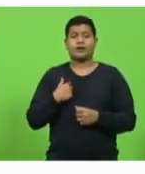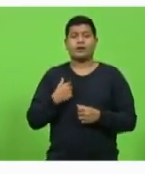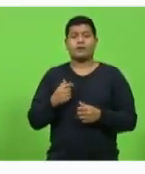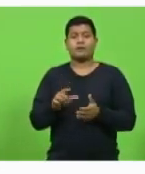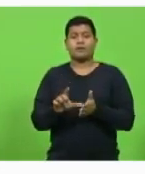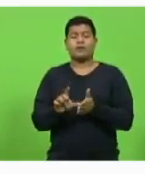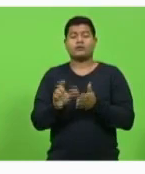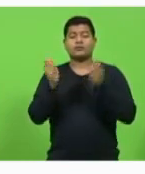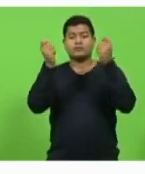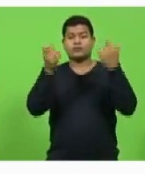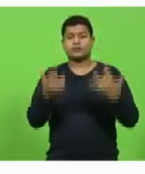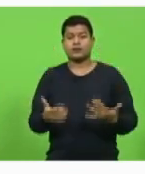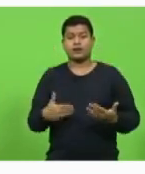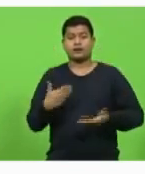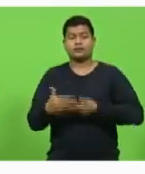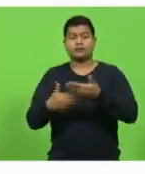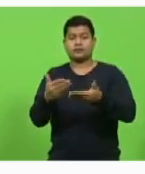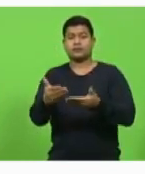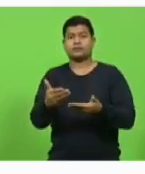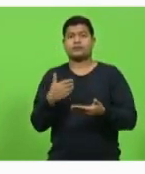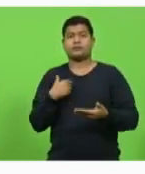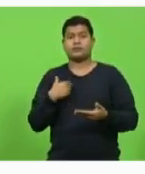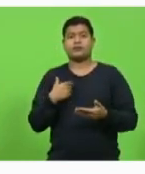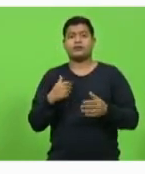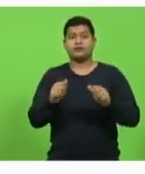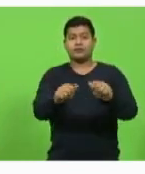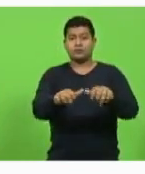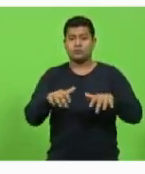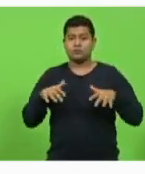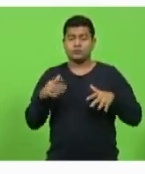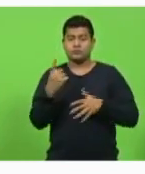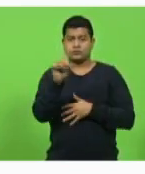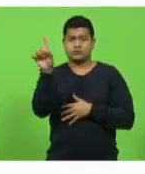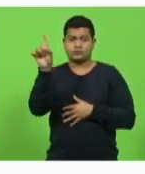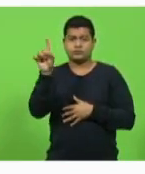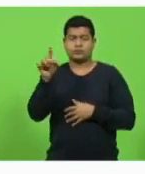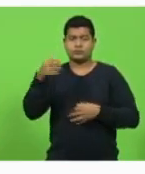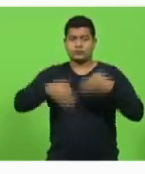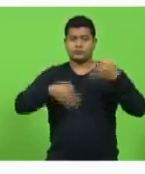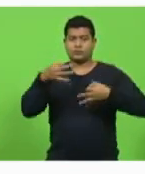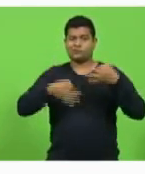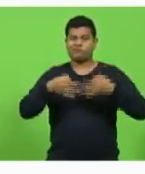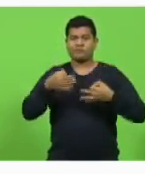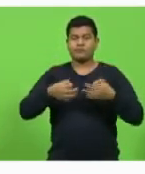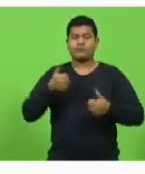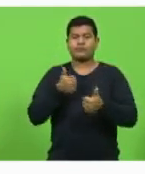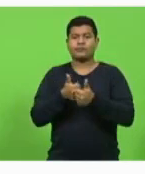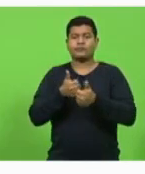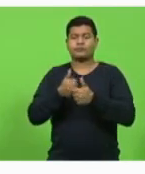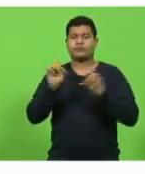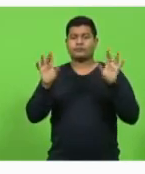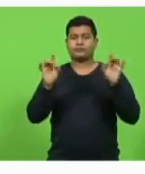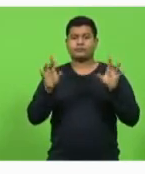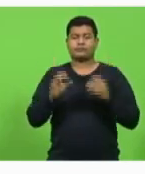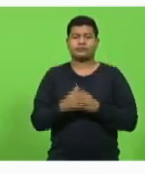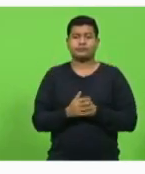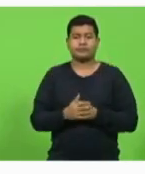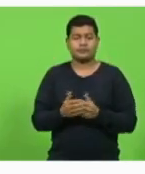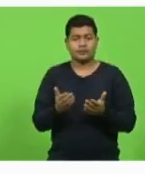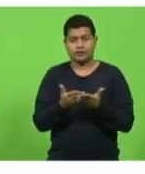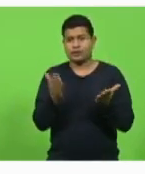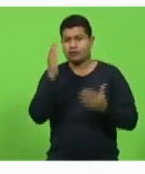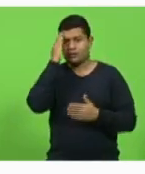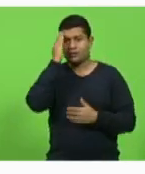sucederam no processo a partir da última sessão do julgamento do Tribunal Especial. Pois bem, como só é sabido,